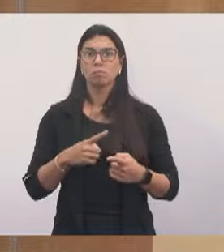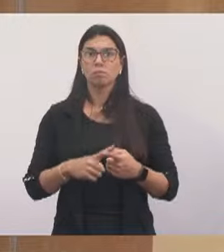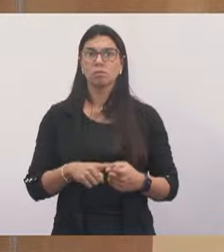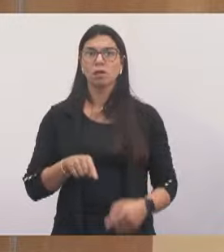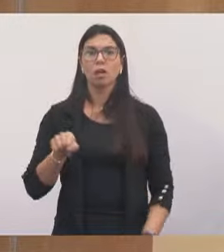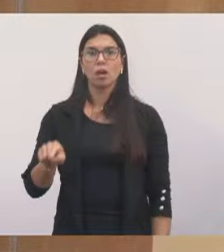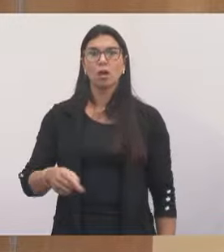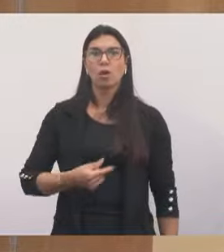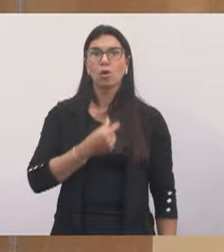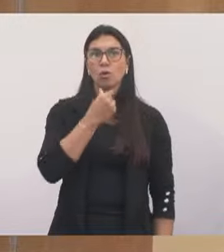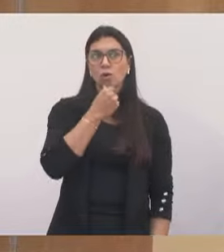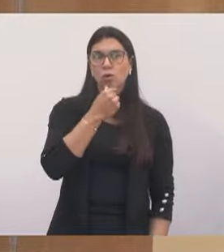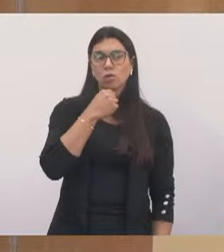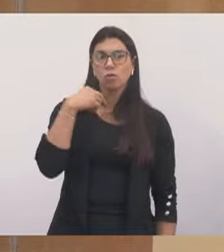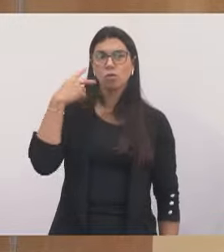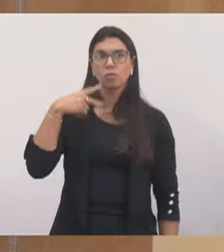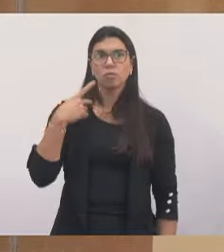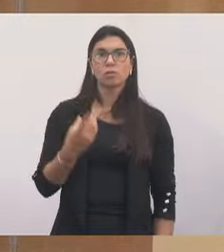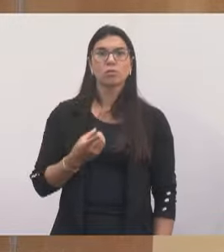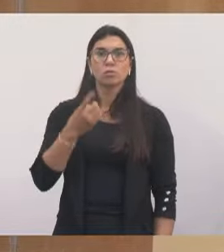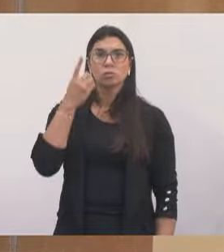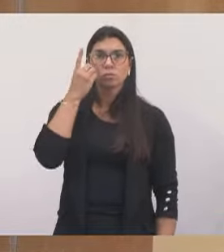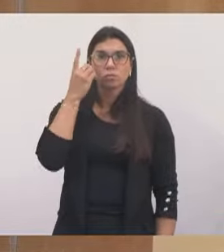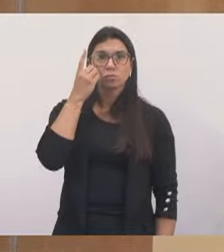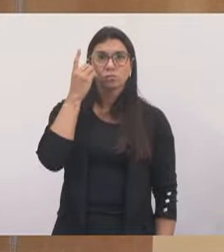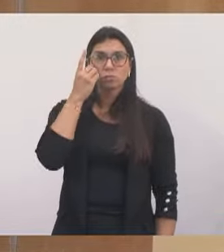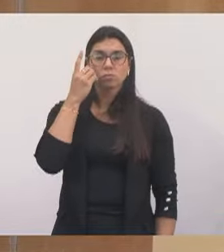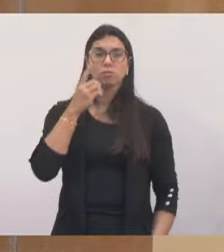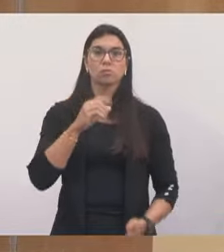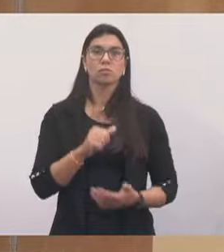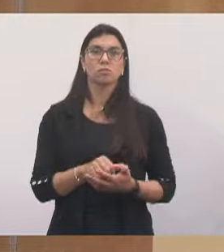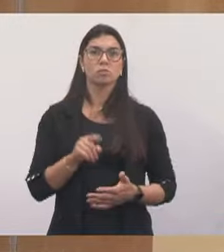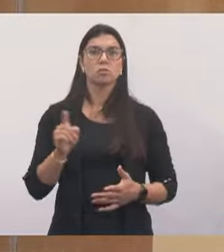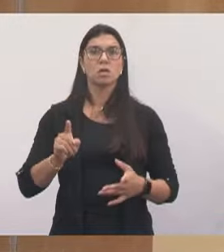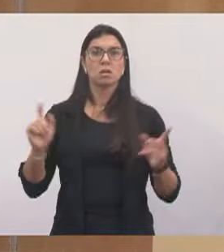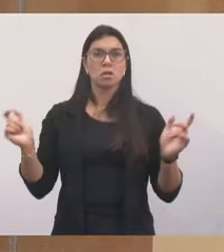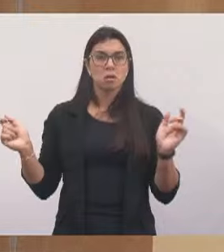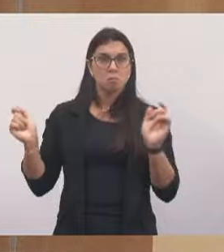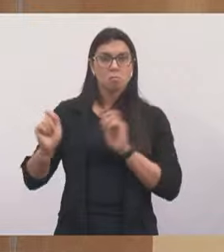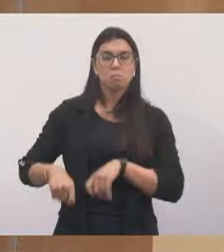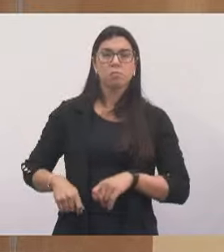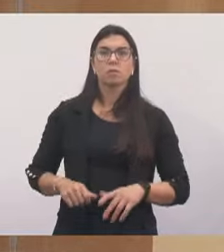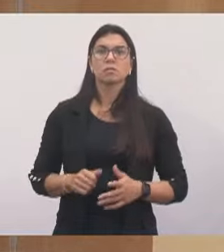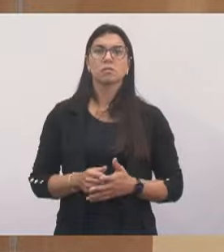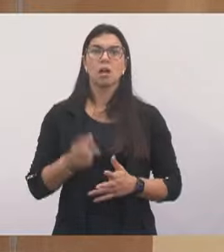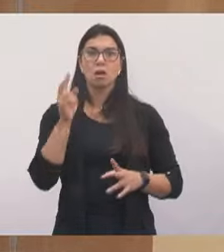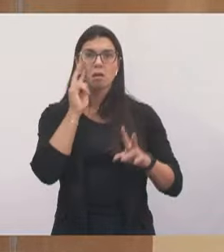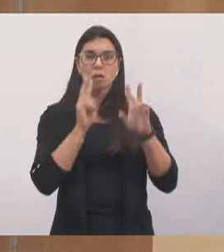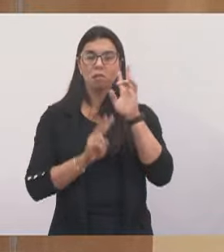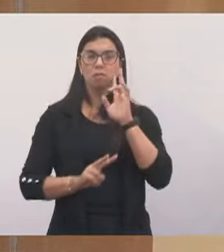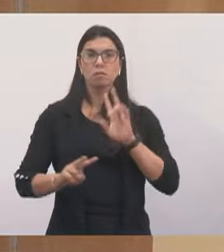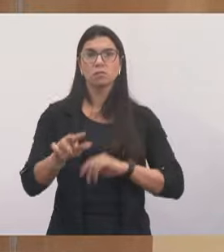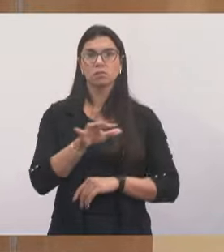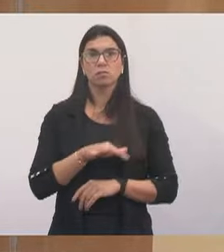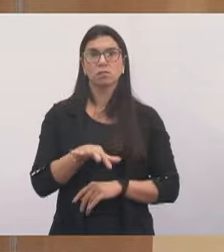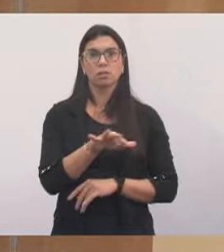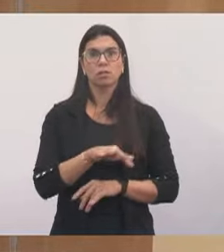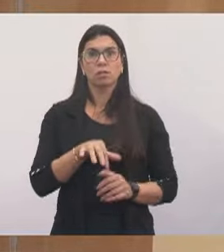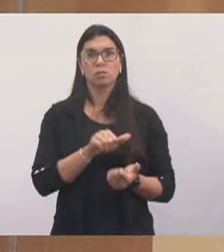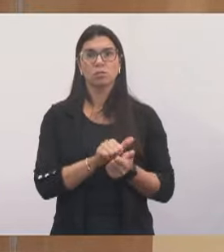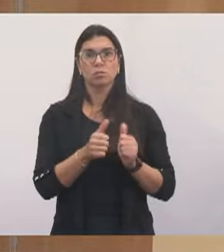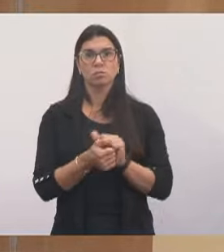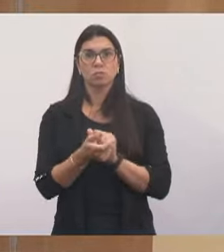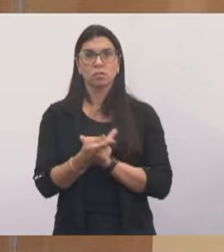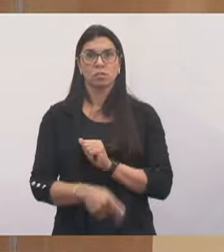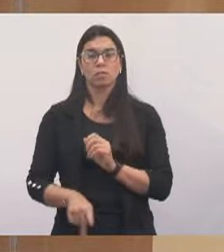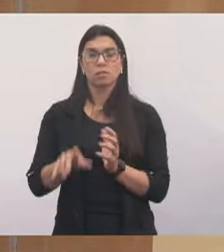Esse menino, Dude, eu vou chamar de menino, Dude, mas um homem de capacidade na visão do esporte da nossa cidade. Ele